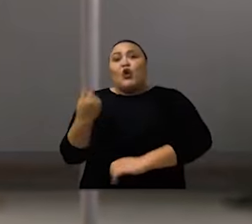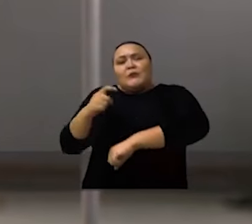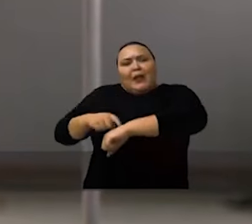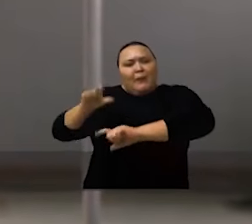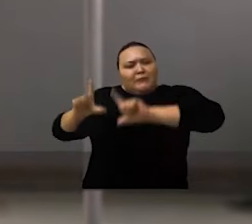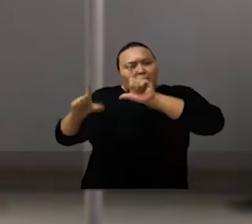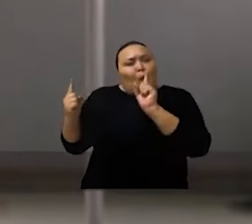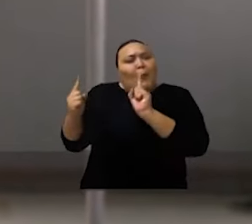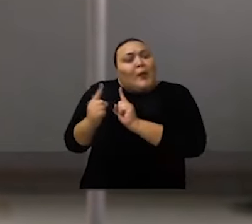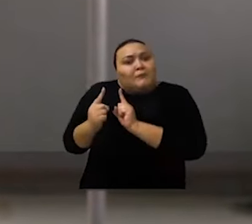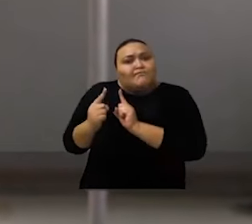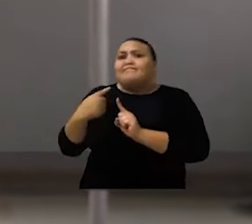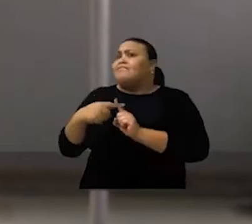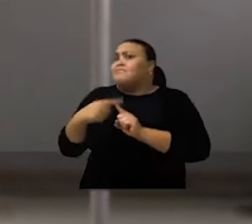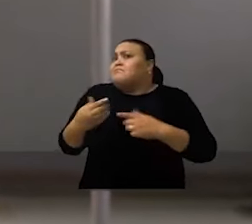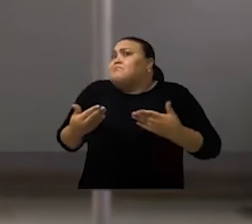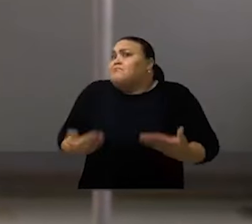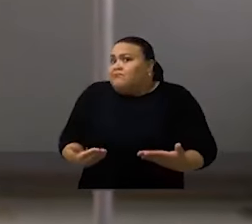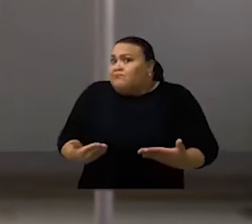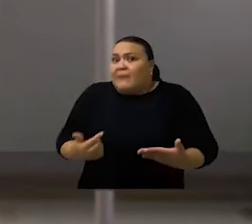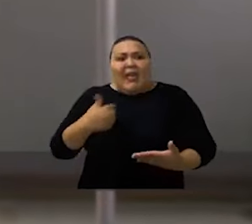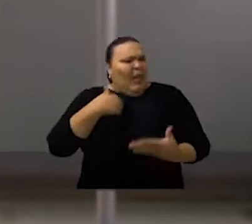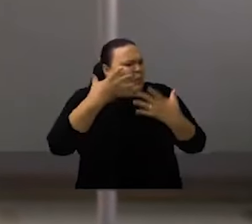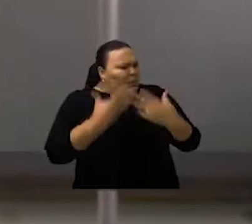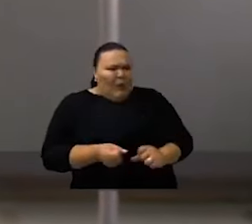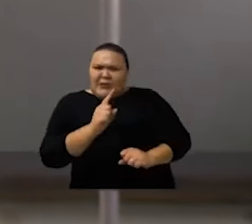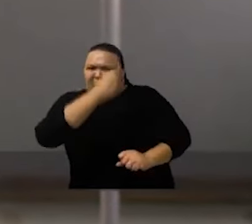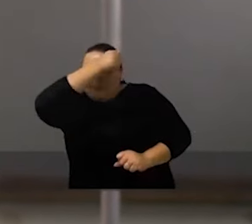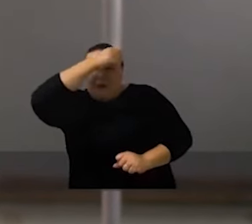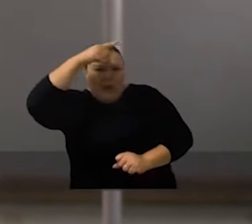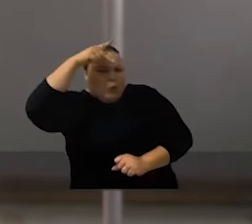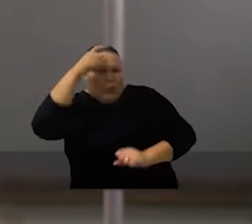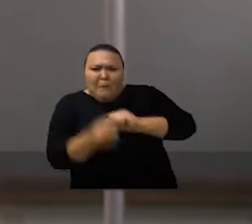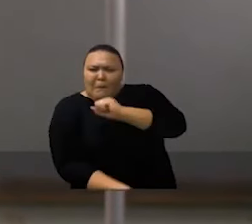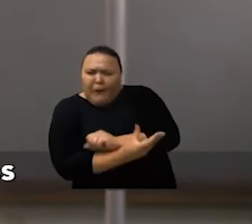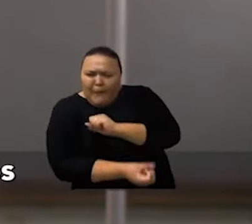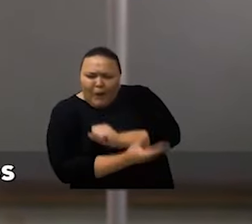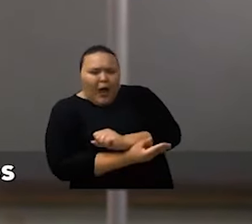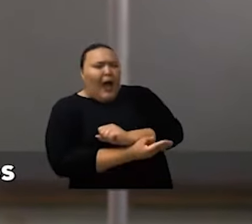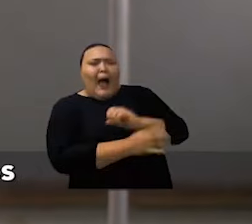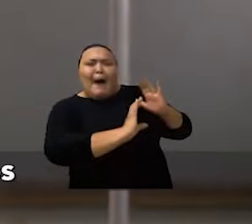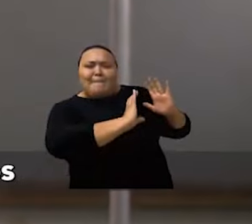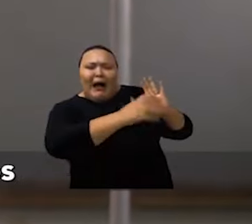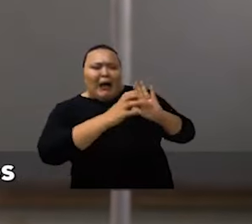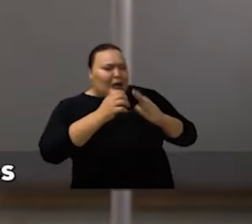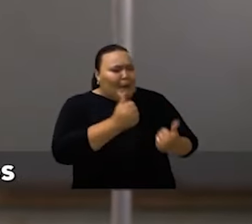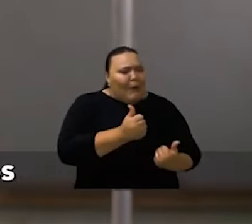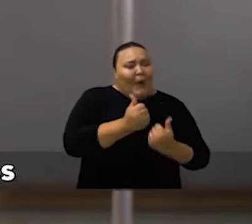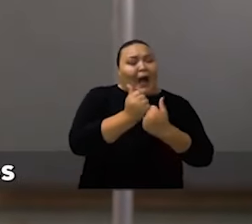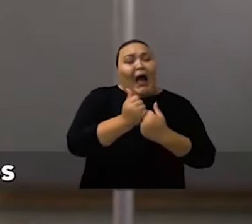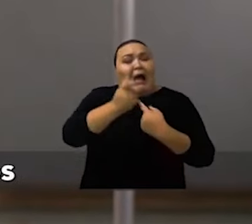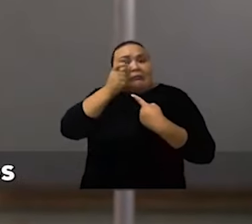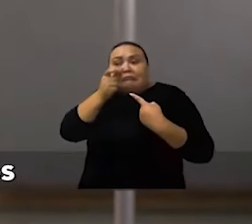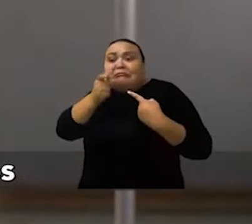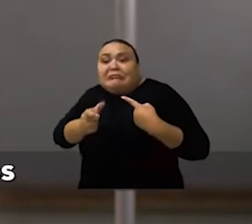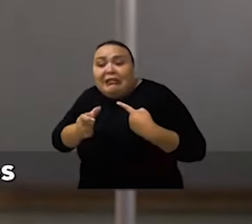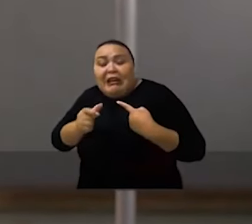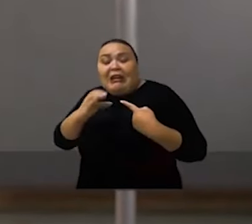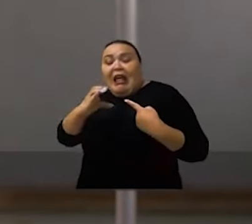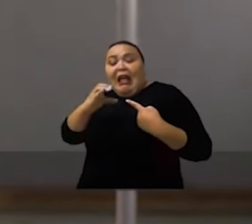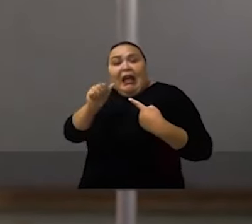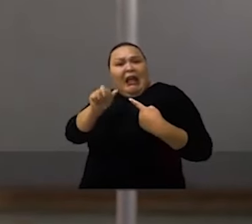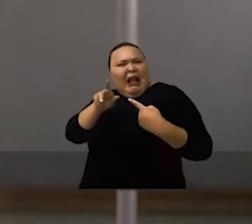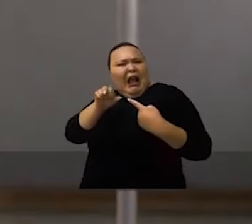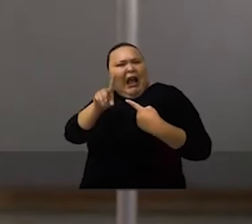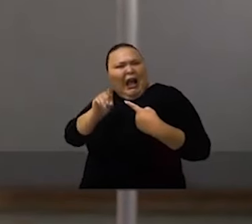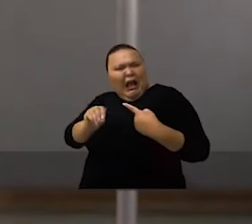ser curto. Sabe por quê? Porque eu não aceitei vender a prefeitura em troca do apoio de meia dúzia de partidos